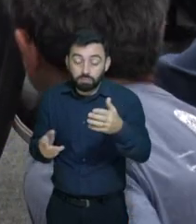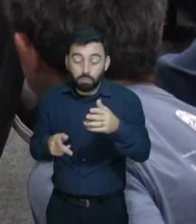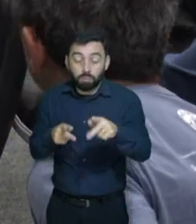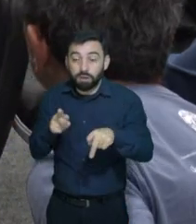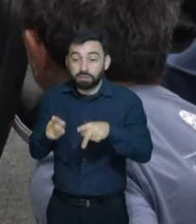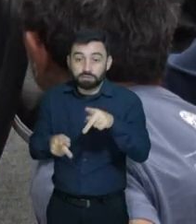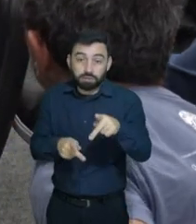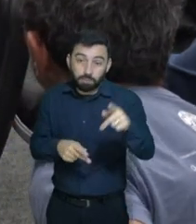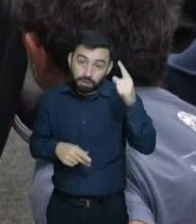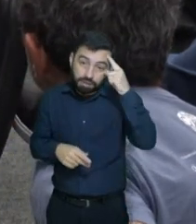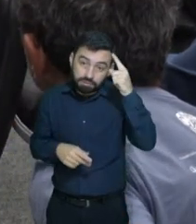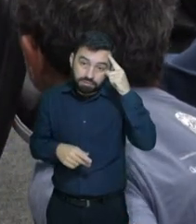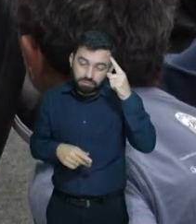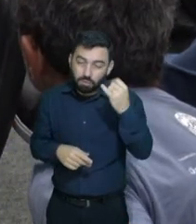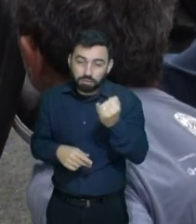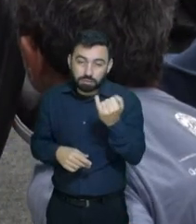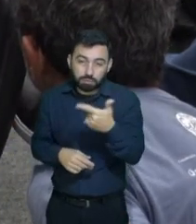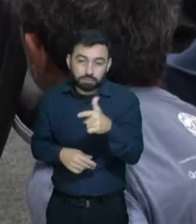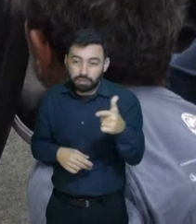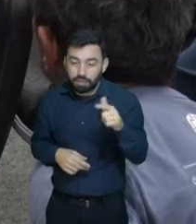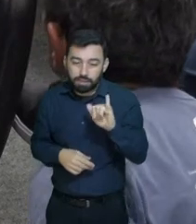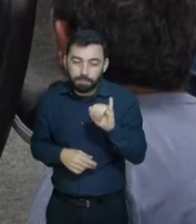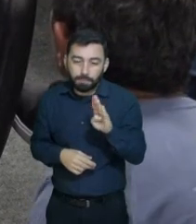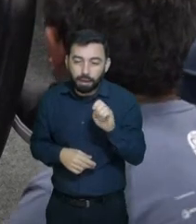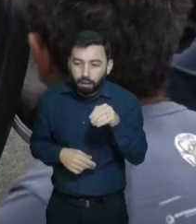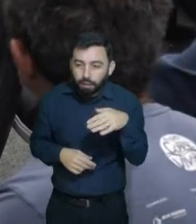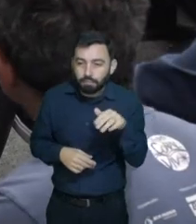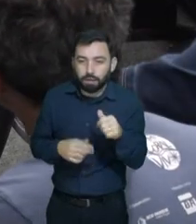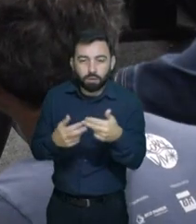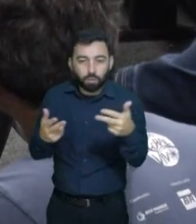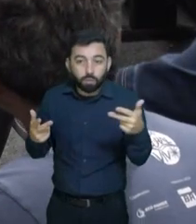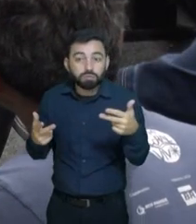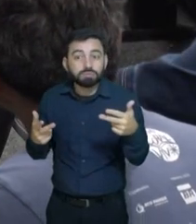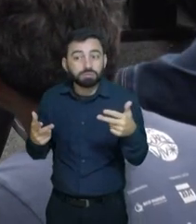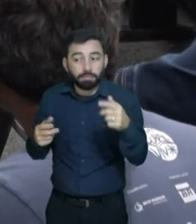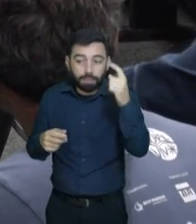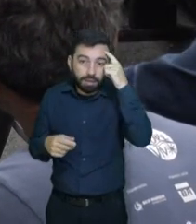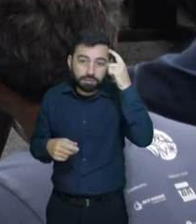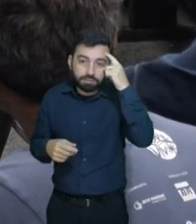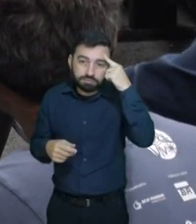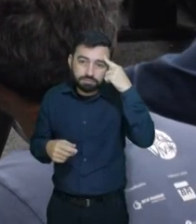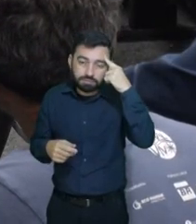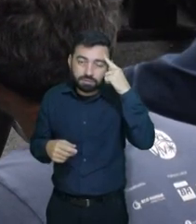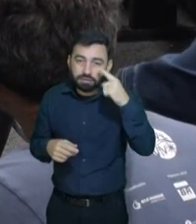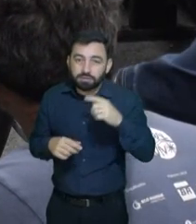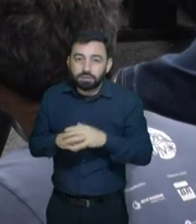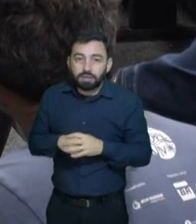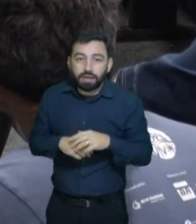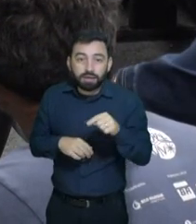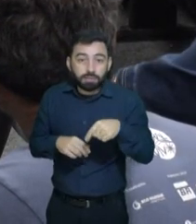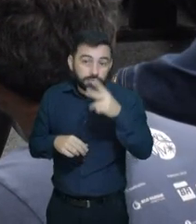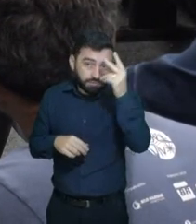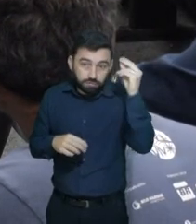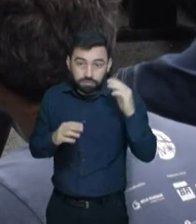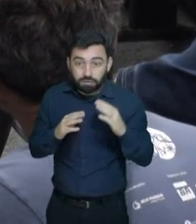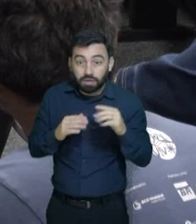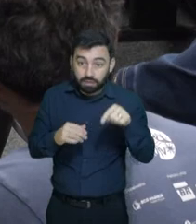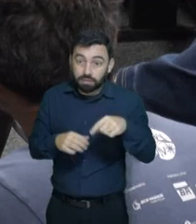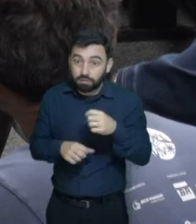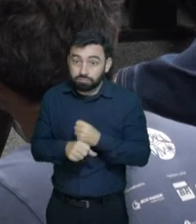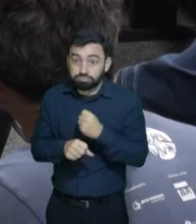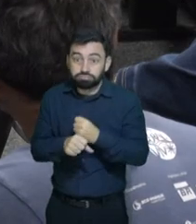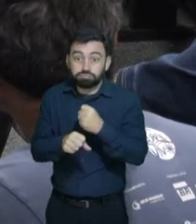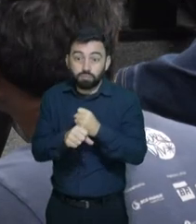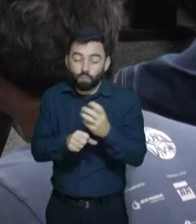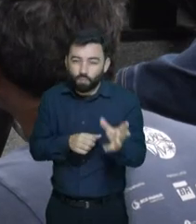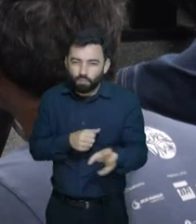climáticas, a importância do IBAMA e dos órgãos de controle ambiental. A gente tem a prefeitura aqui, que no Dia do Meio Ambiente teve uma obra